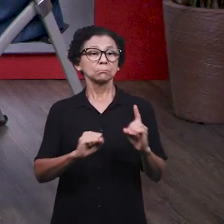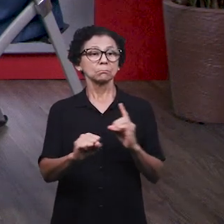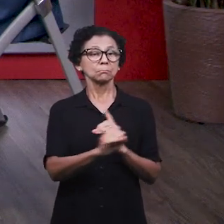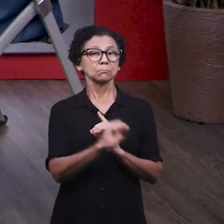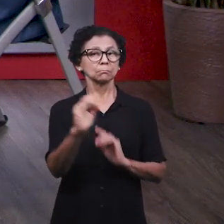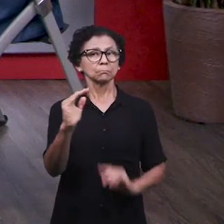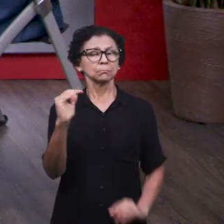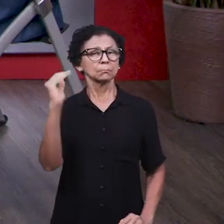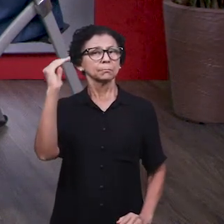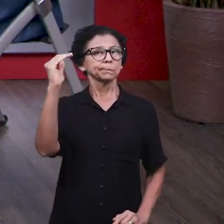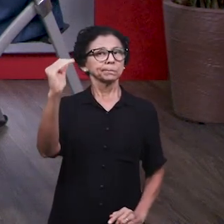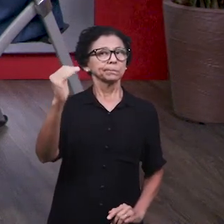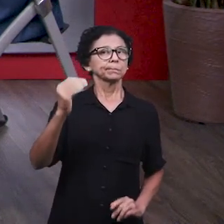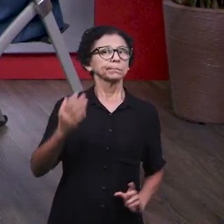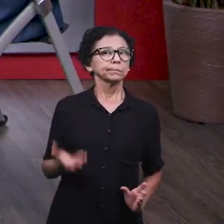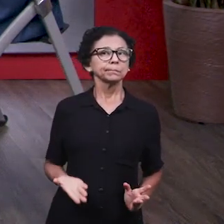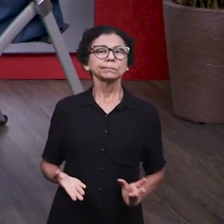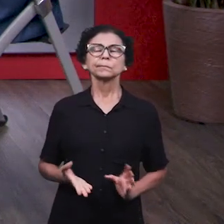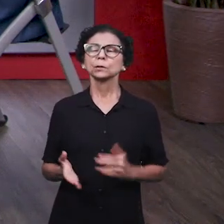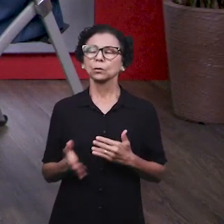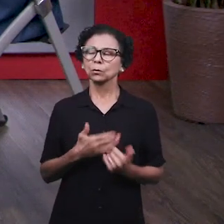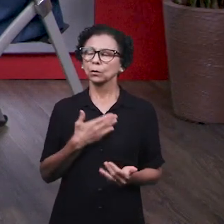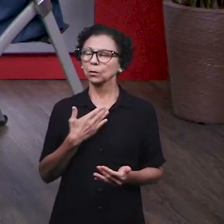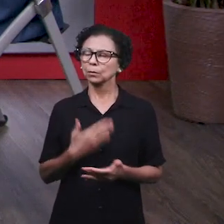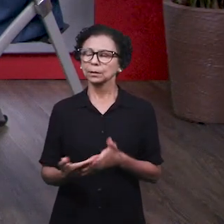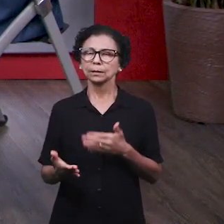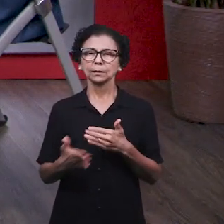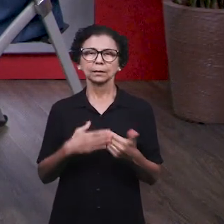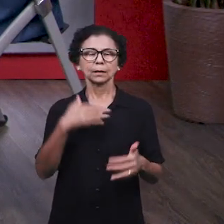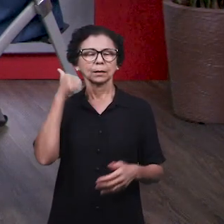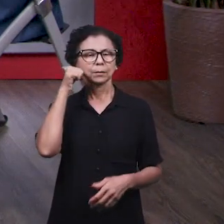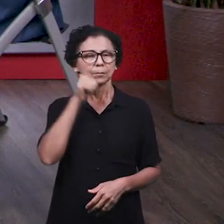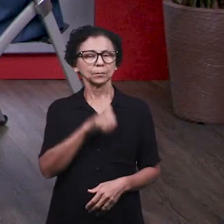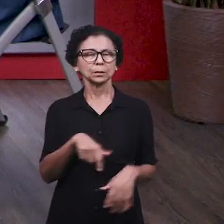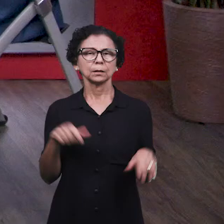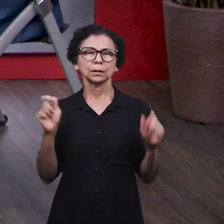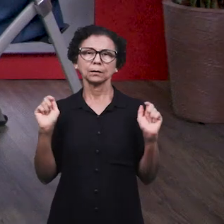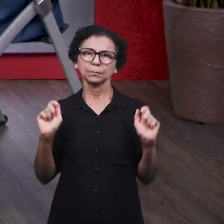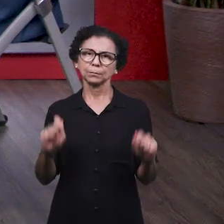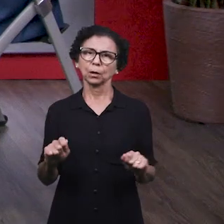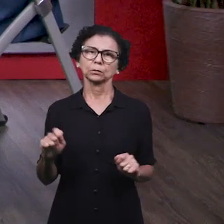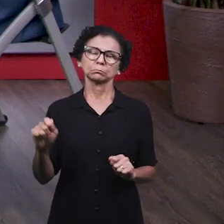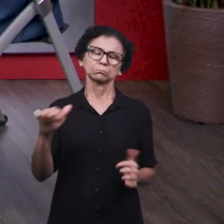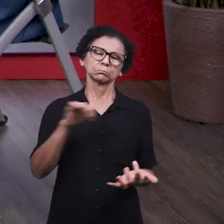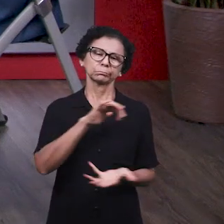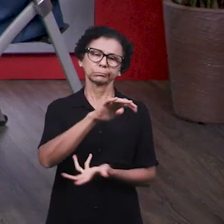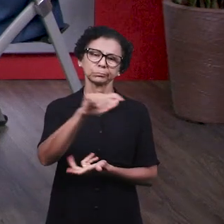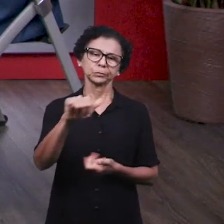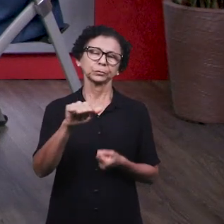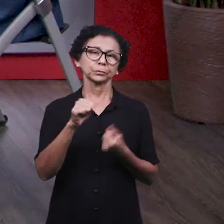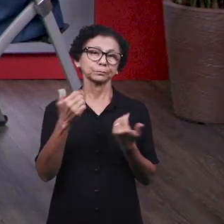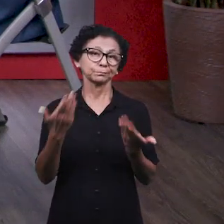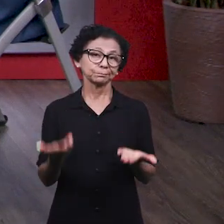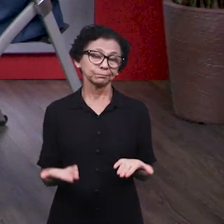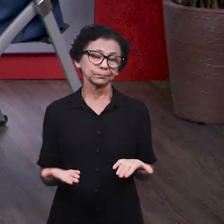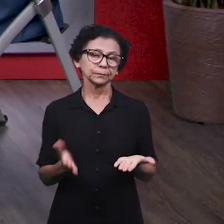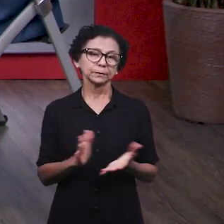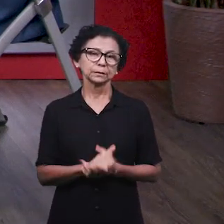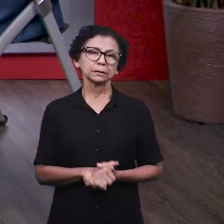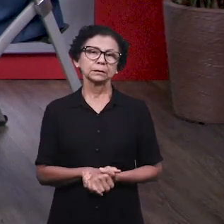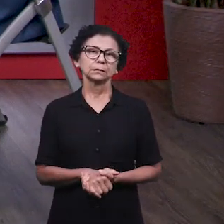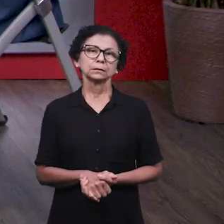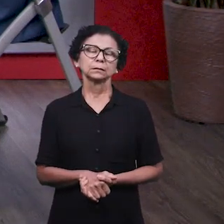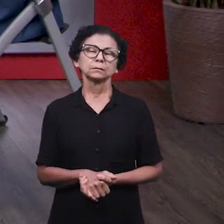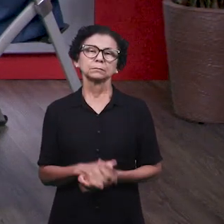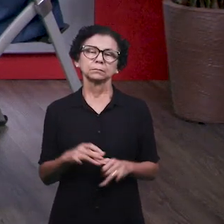distingue qualquer mulher pode ser vítima da violência qualquer doméstica. mulher e é um fenômeno universal, entendeu? Eu